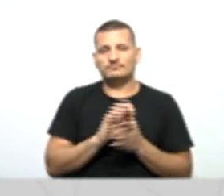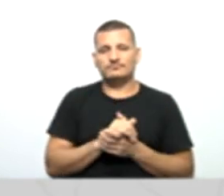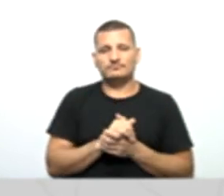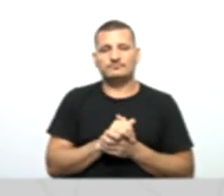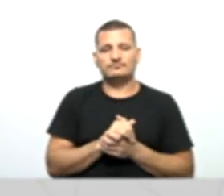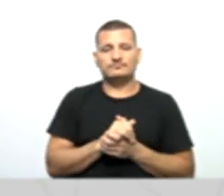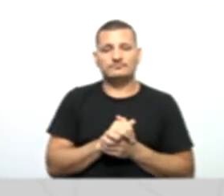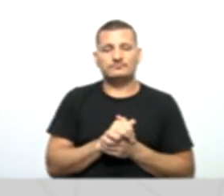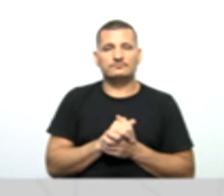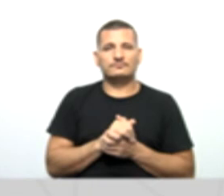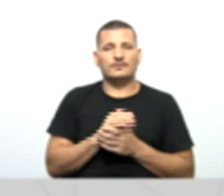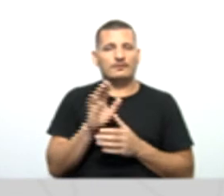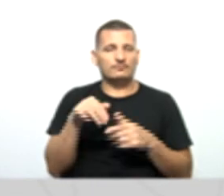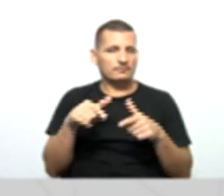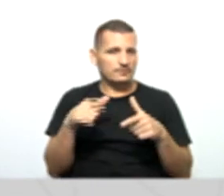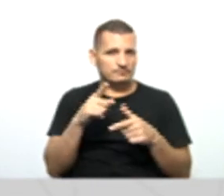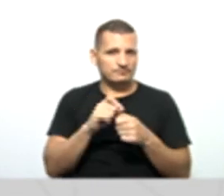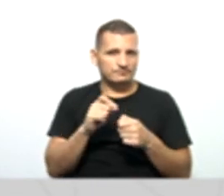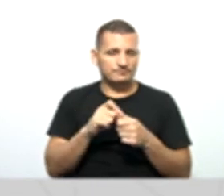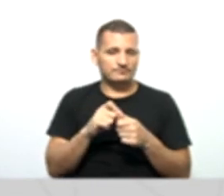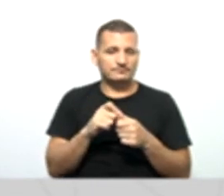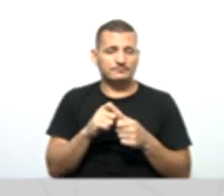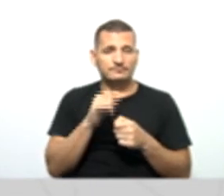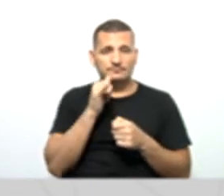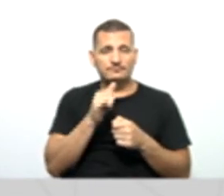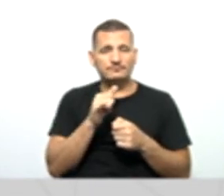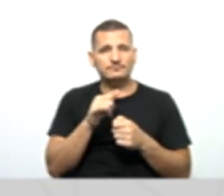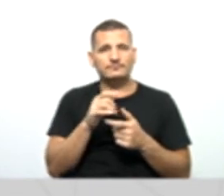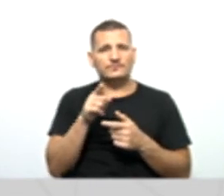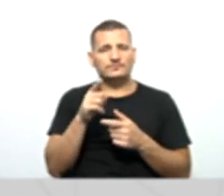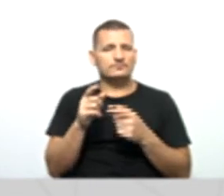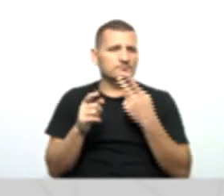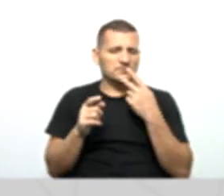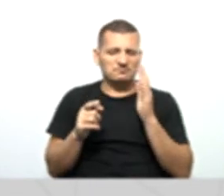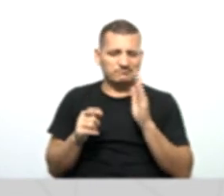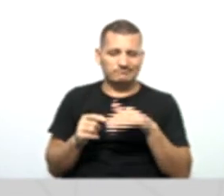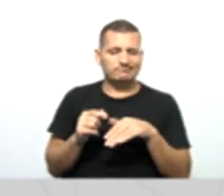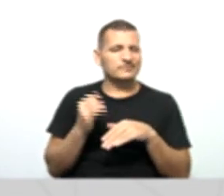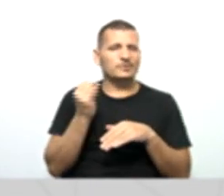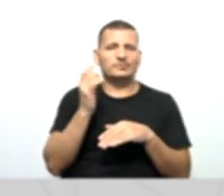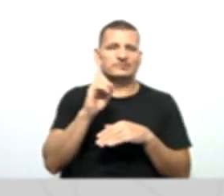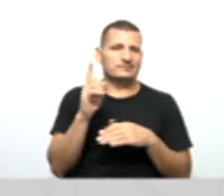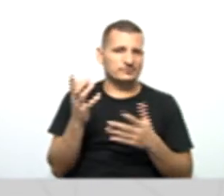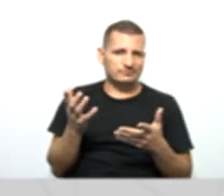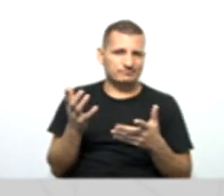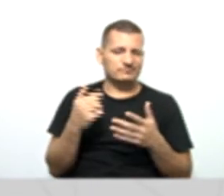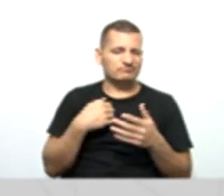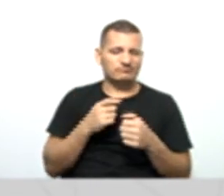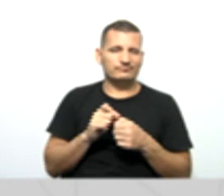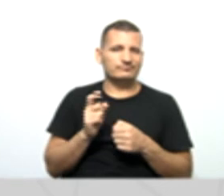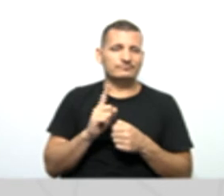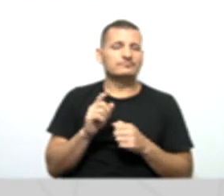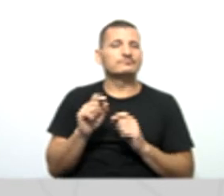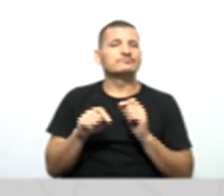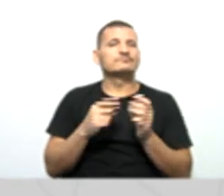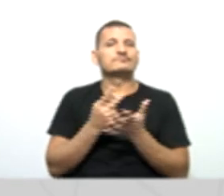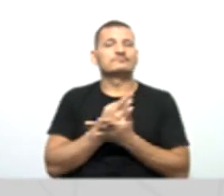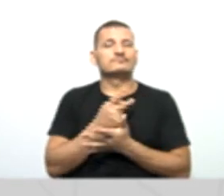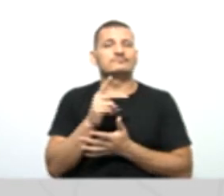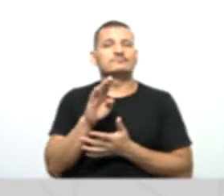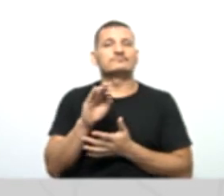É uma tarefa, né, que você tem que fazer. Se você não julgar aquilo importante, eu não vou fazer isso não. O que vai acontecer com o